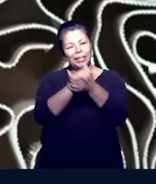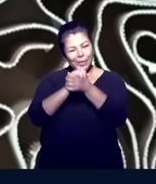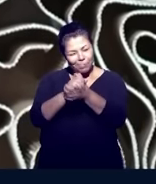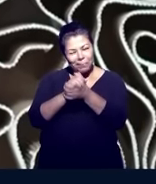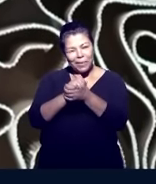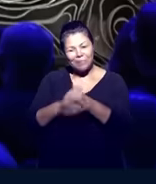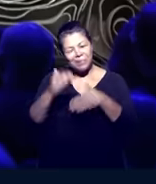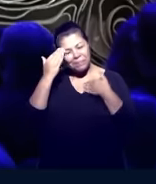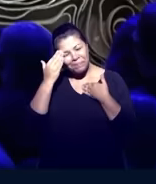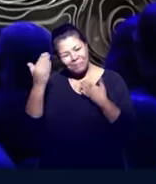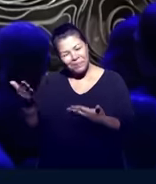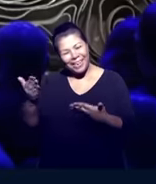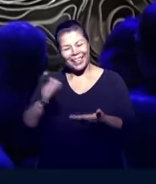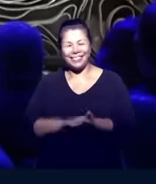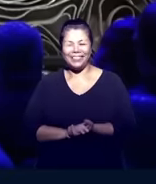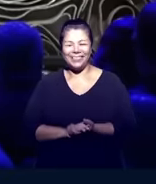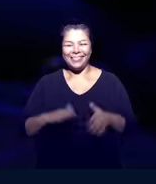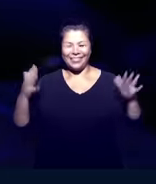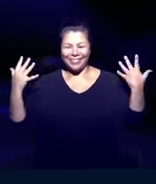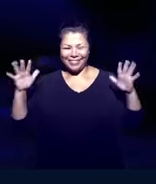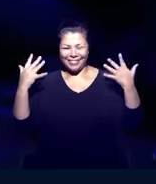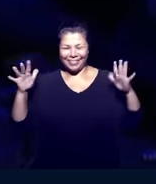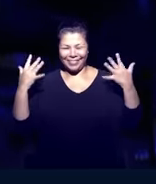obrigado conva obrigado